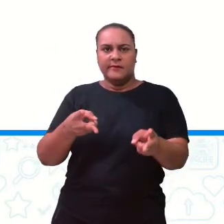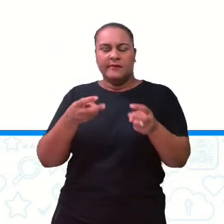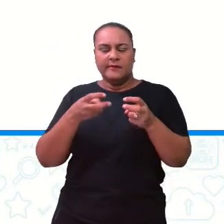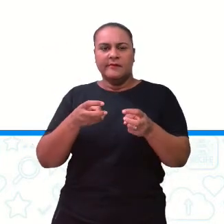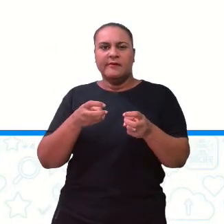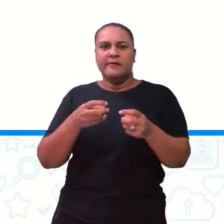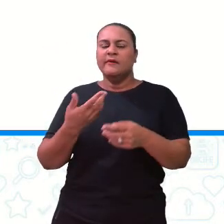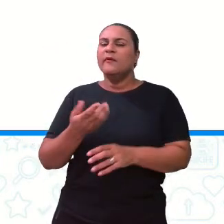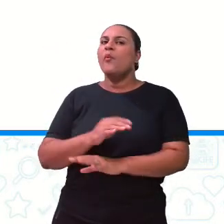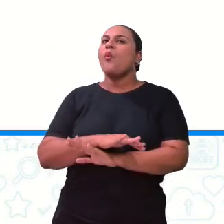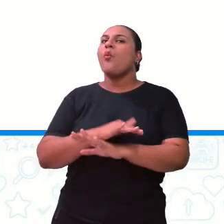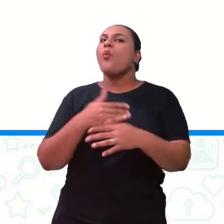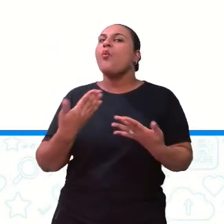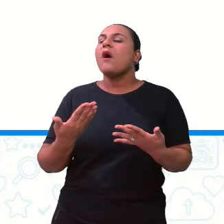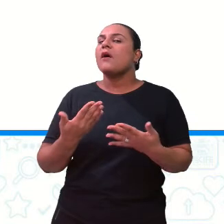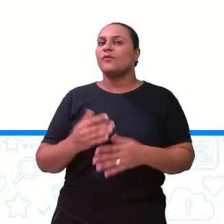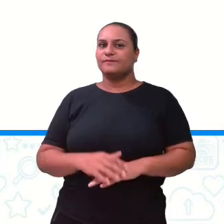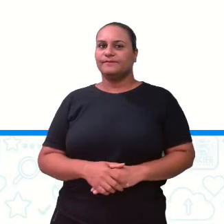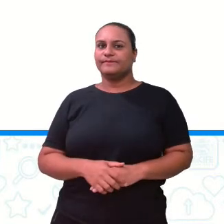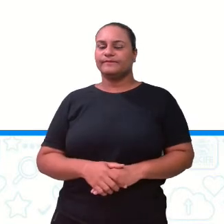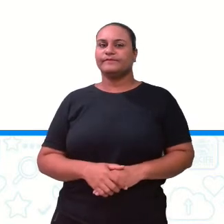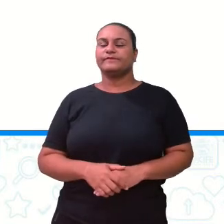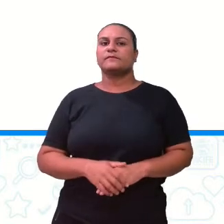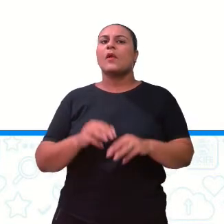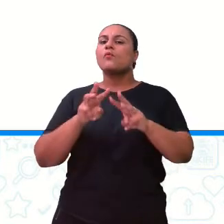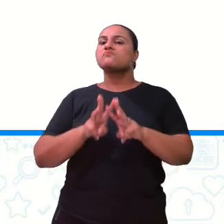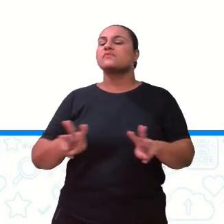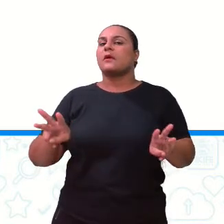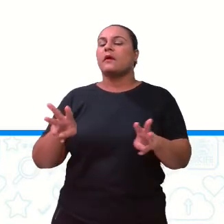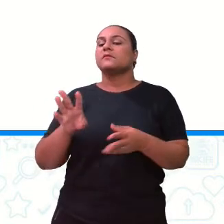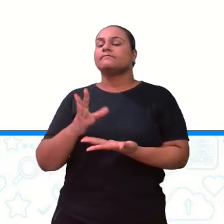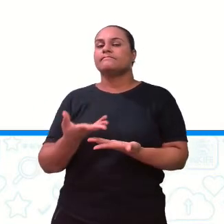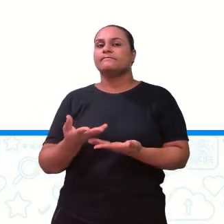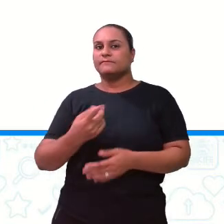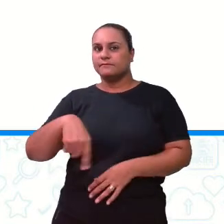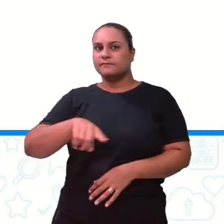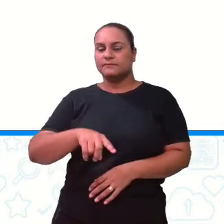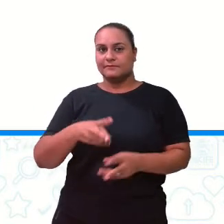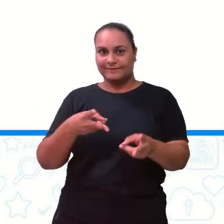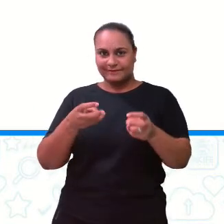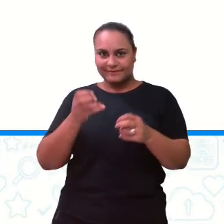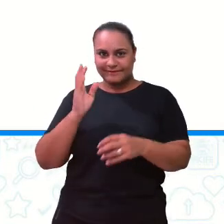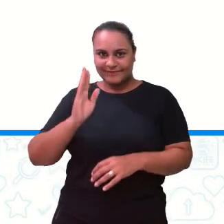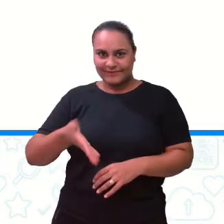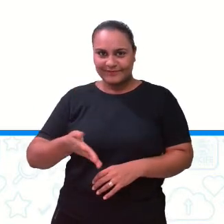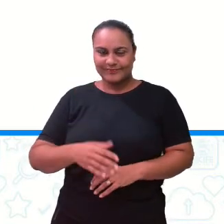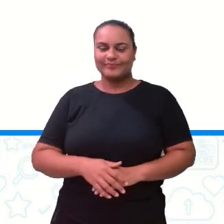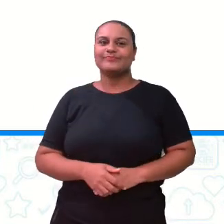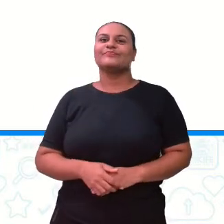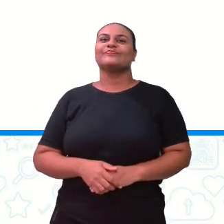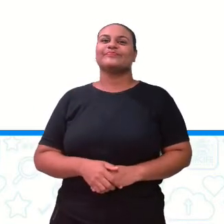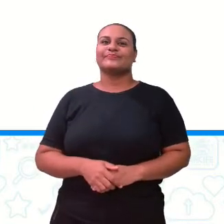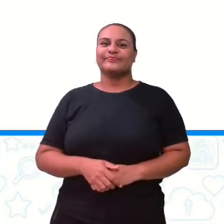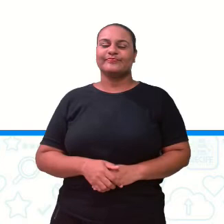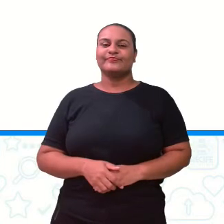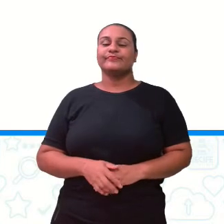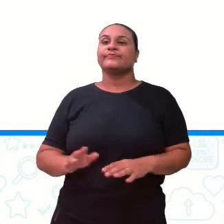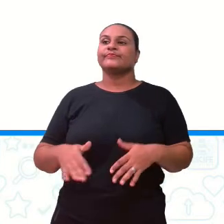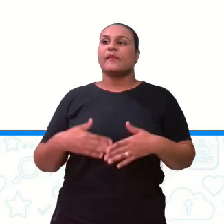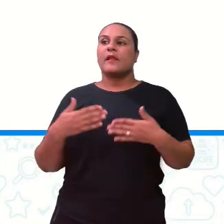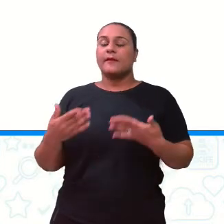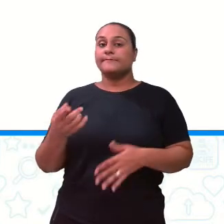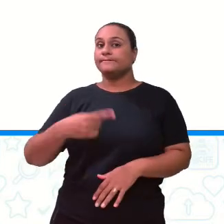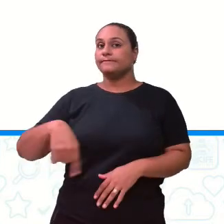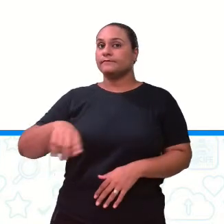se encontra a fonte? Já conseguiram perceber? Vamos conferir, olha só. Como